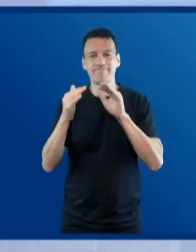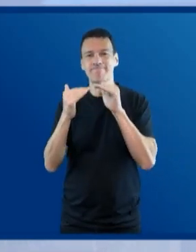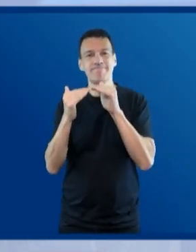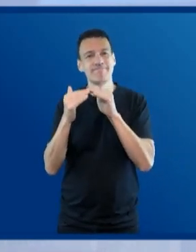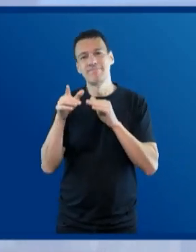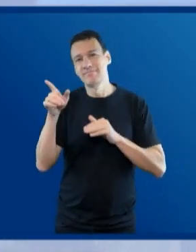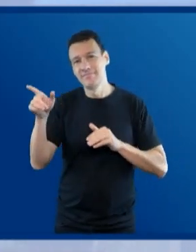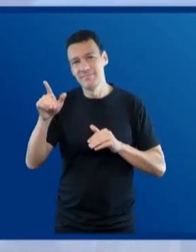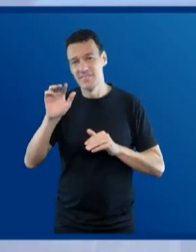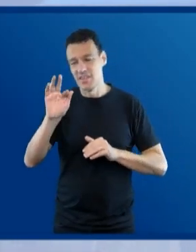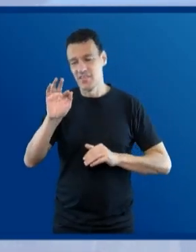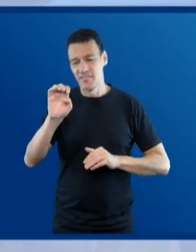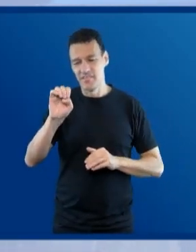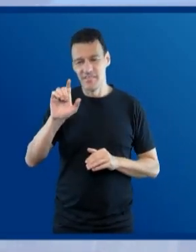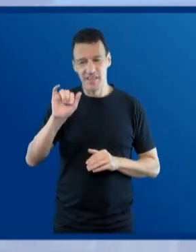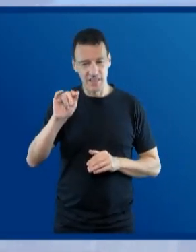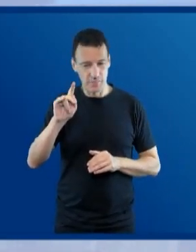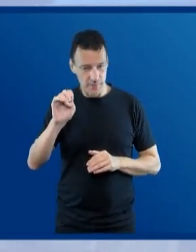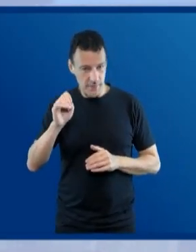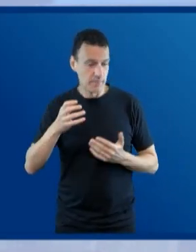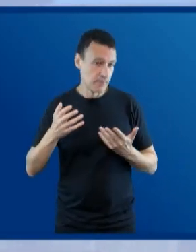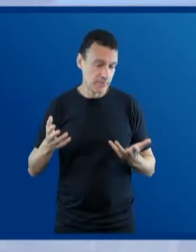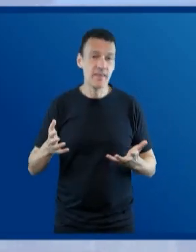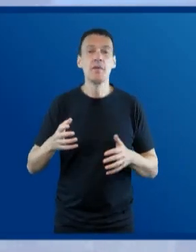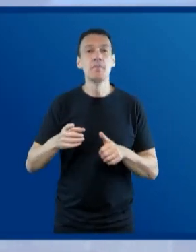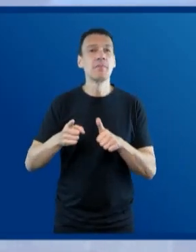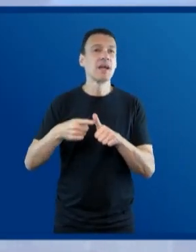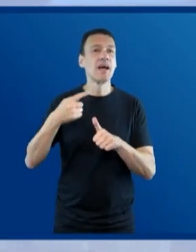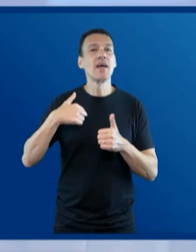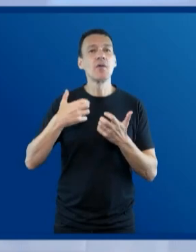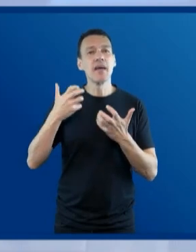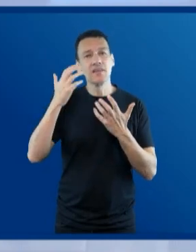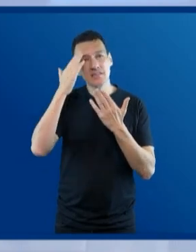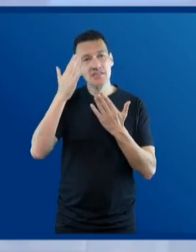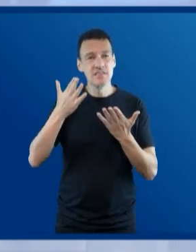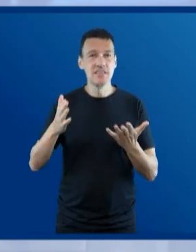Então, gostaria de começar dizendo que a CVM, na